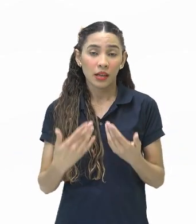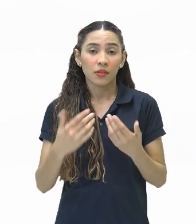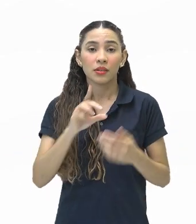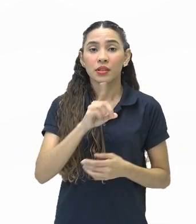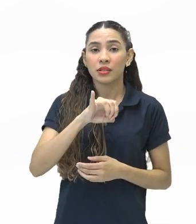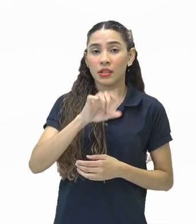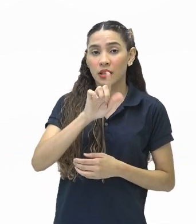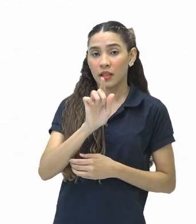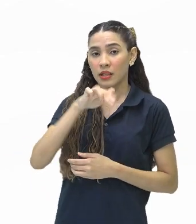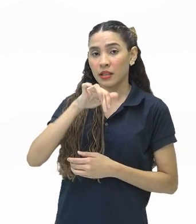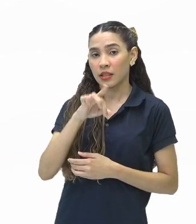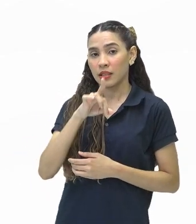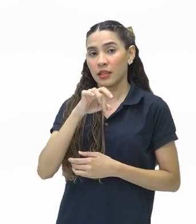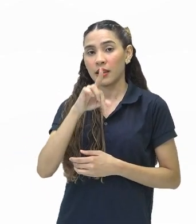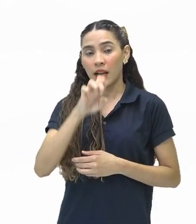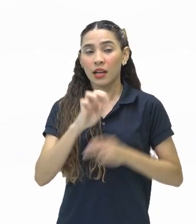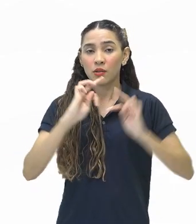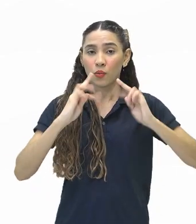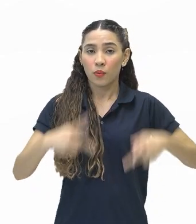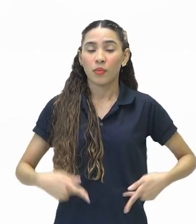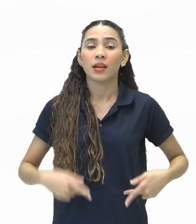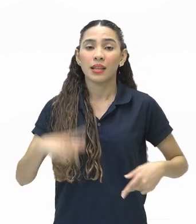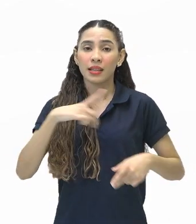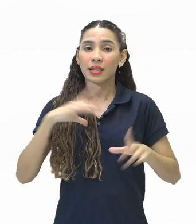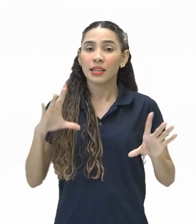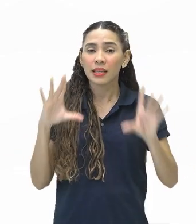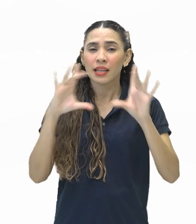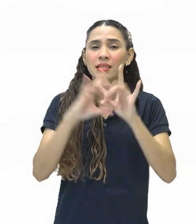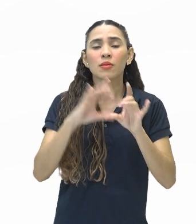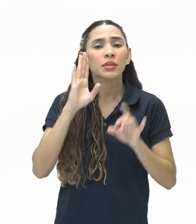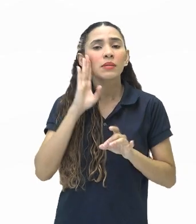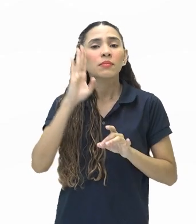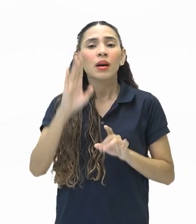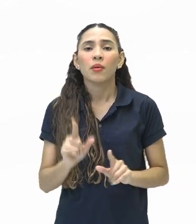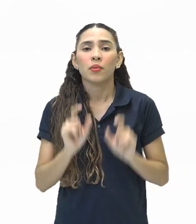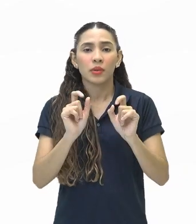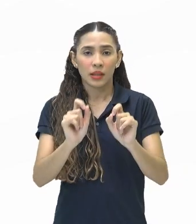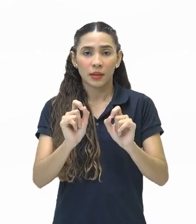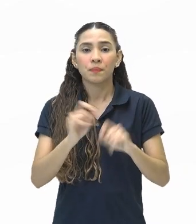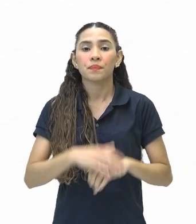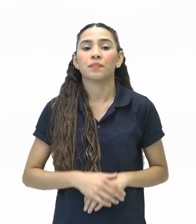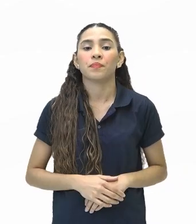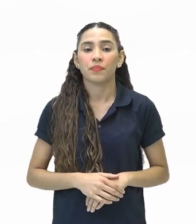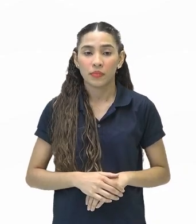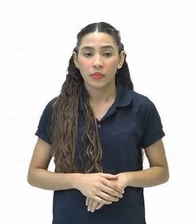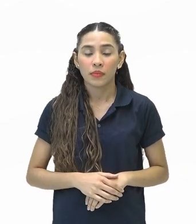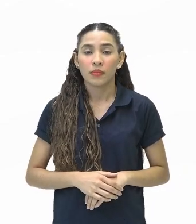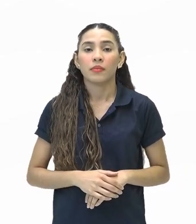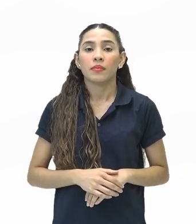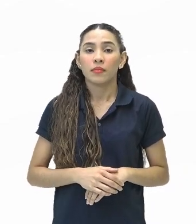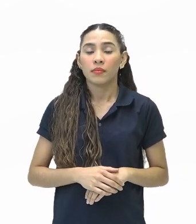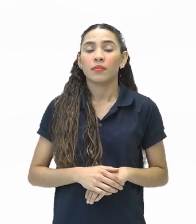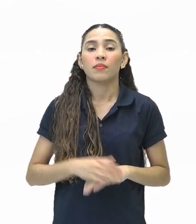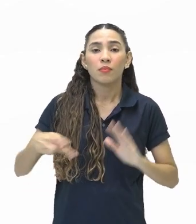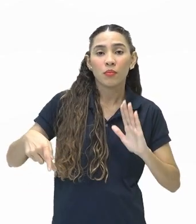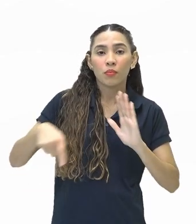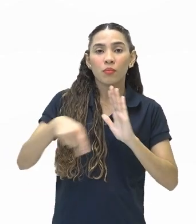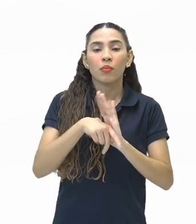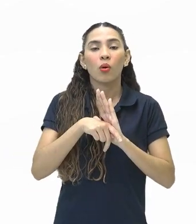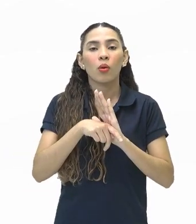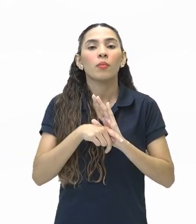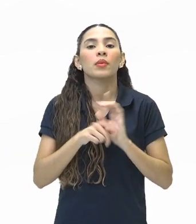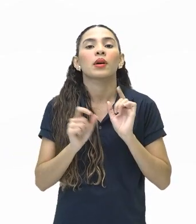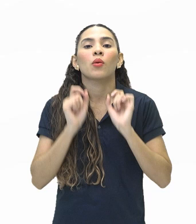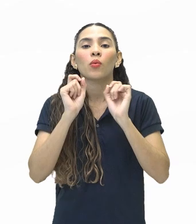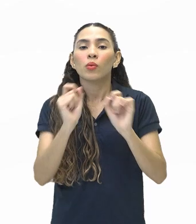está diretamente ligada ao que, professor? A imperiosa